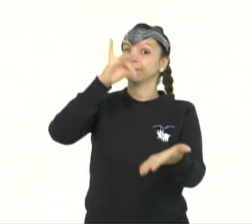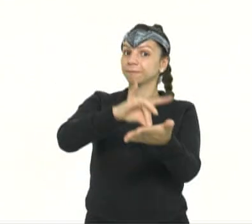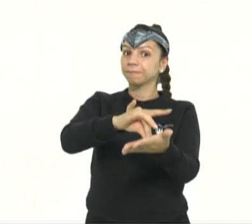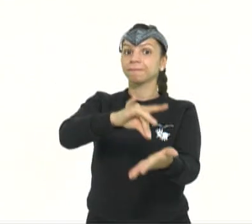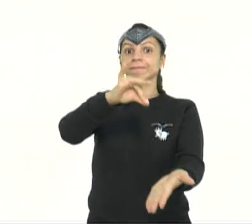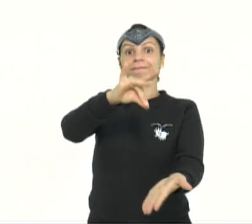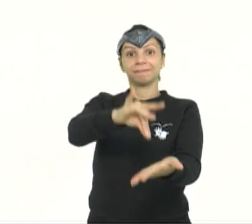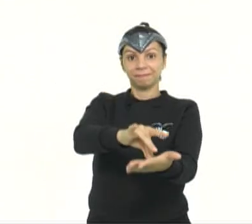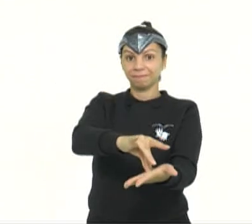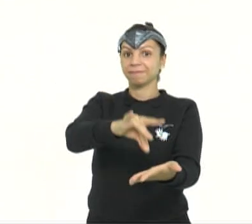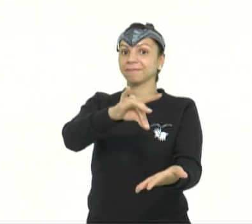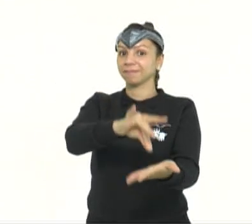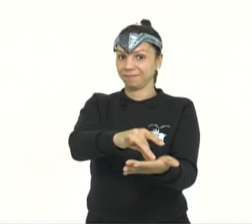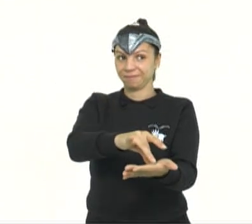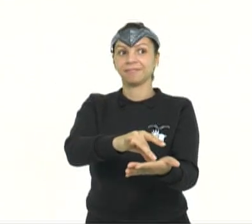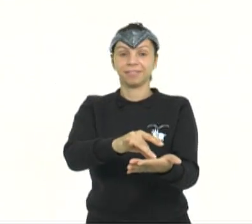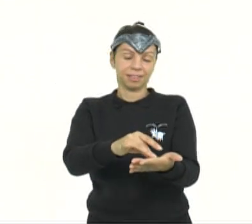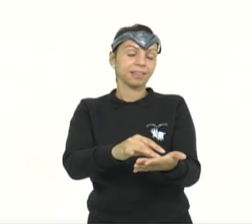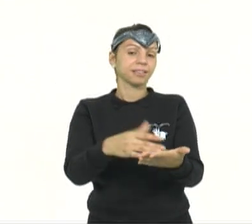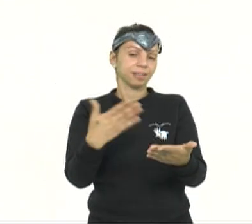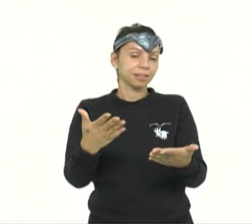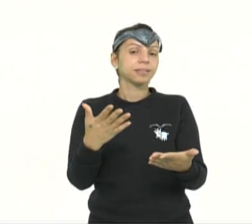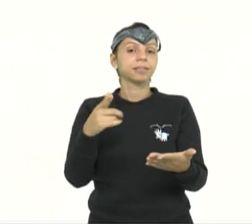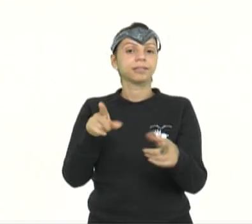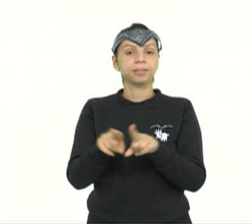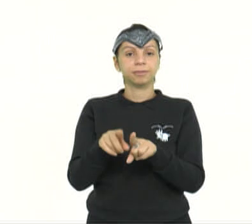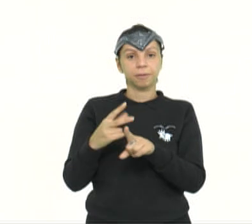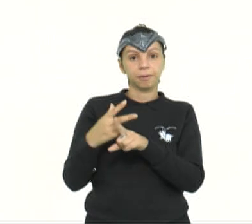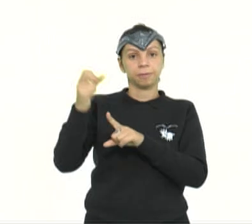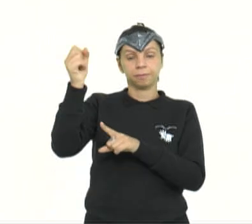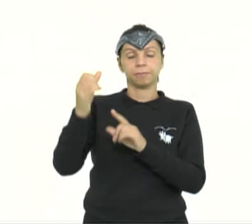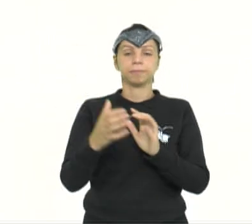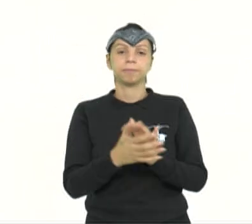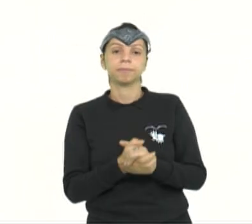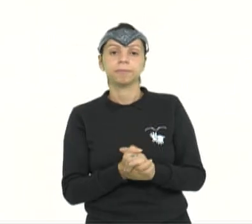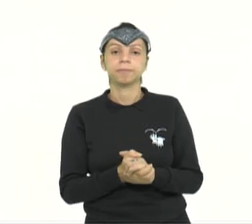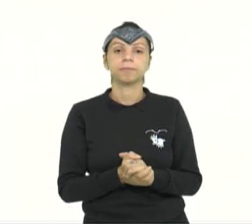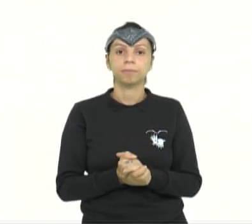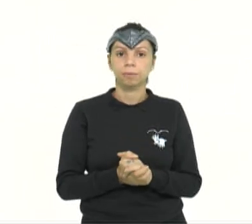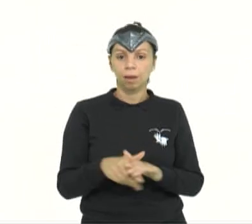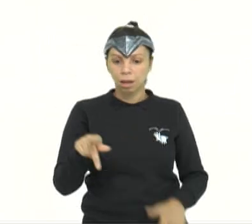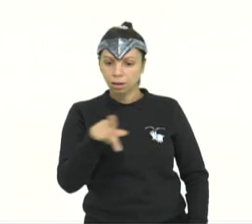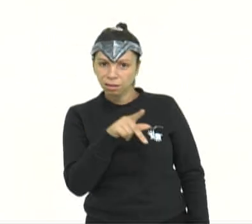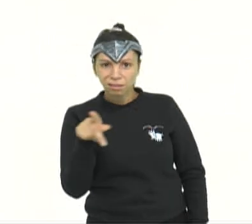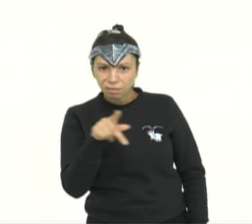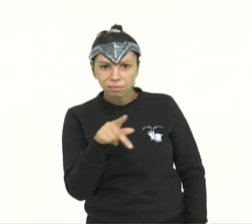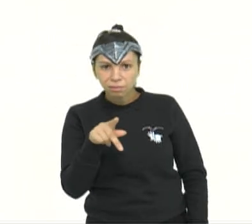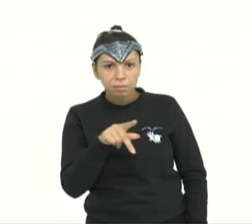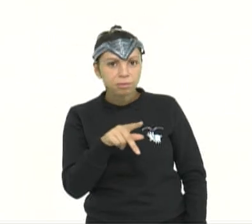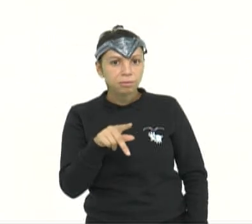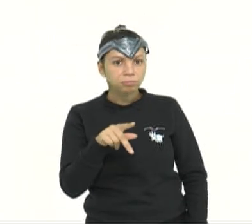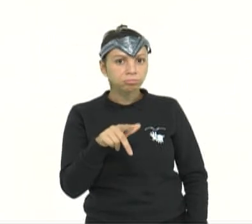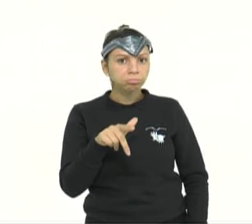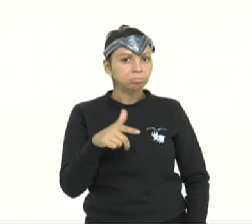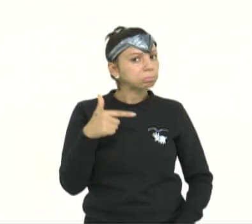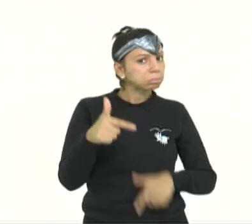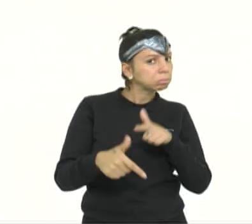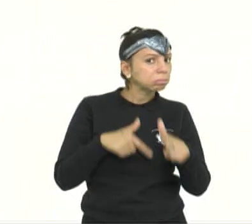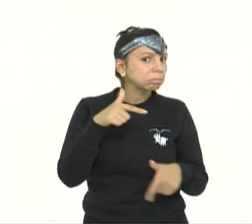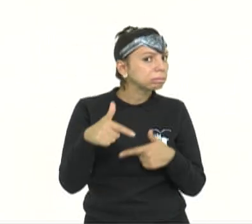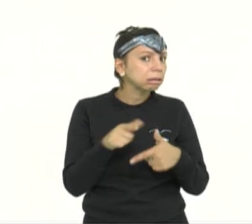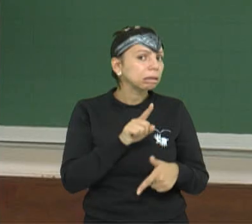Verdadeiro. Olha só, a gente viu lá, né, os prêmios. Ele trabalhou como professor na Gibiteca de Guarapuava?